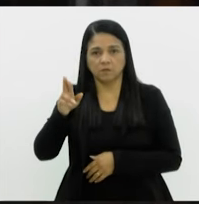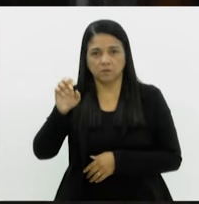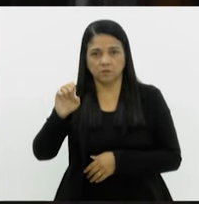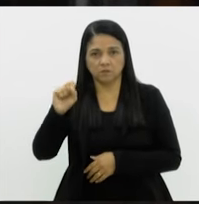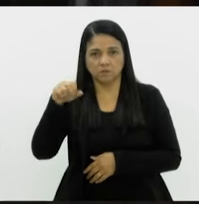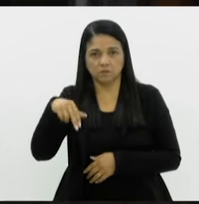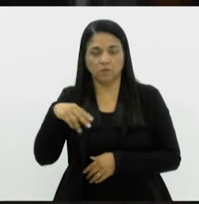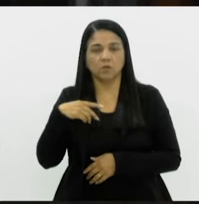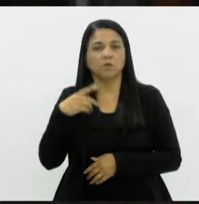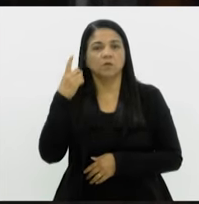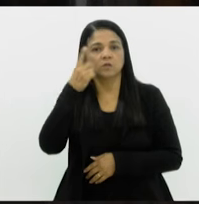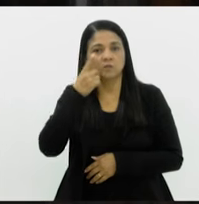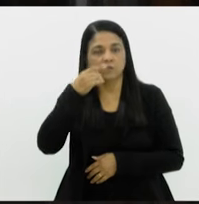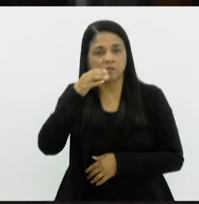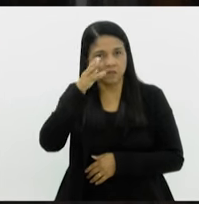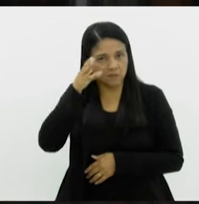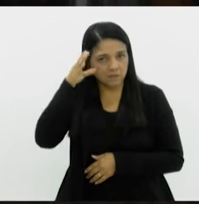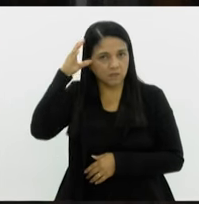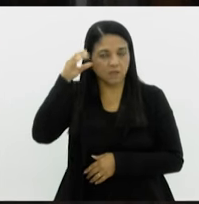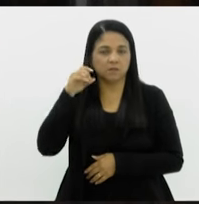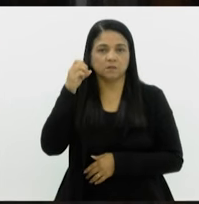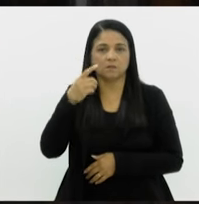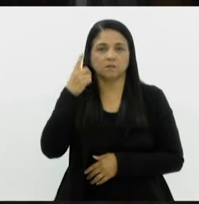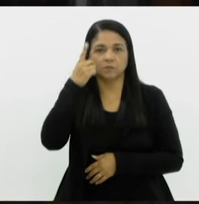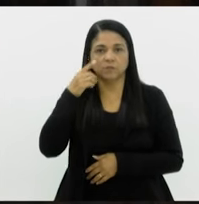Célia, deputado Vinícius Cosolino.